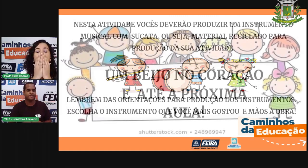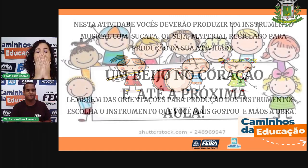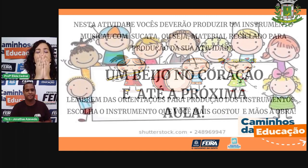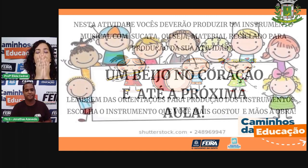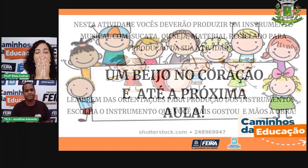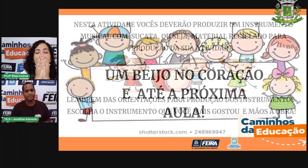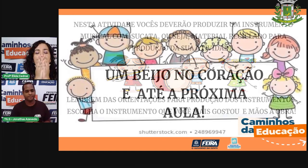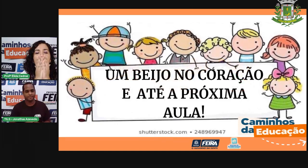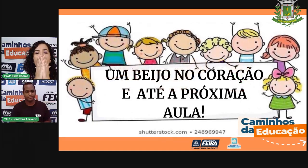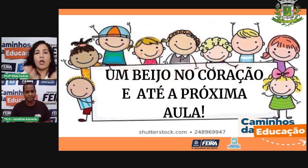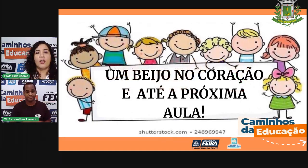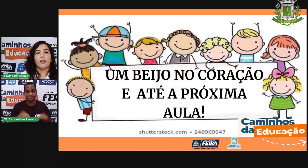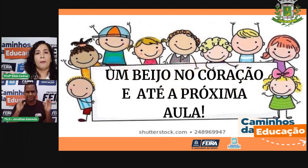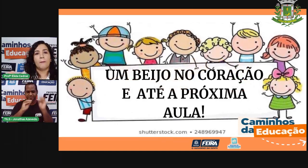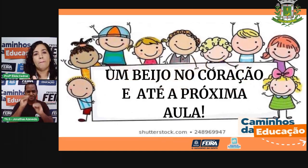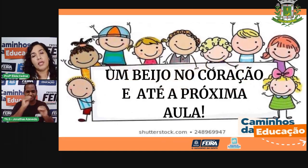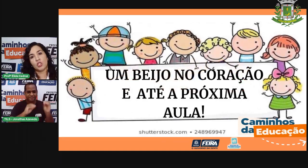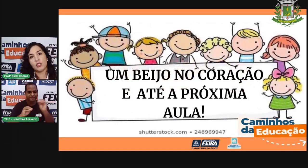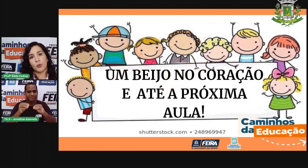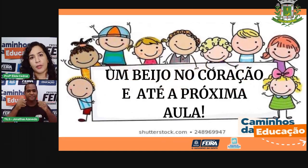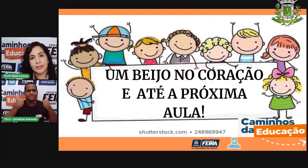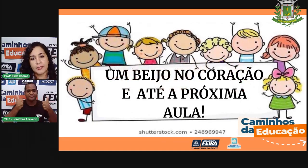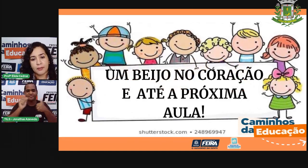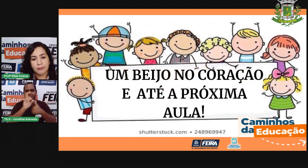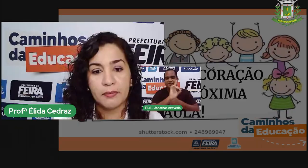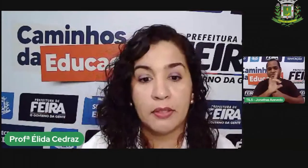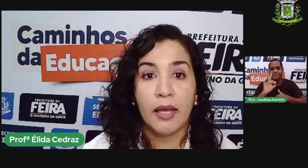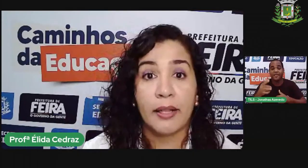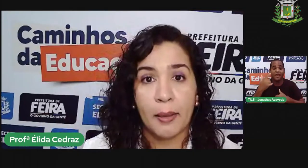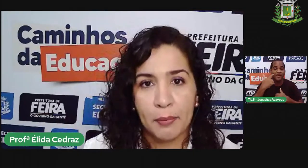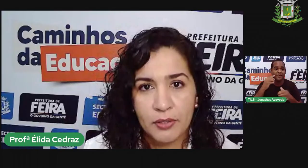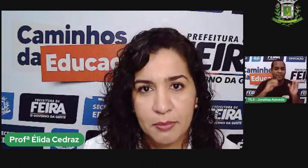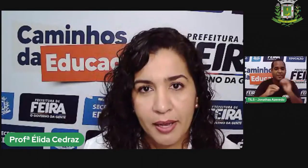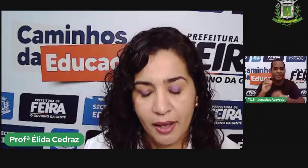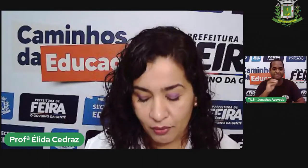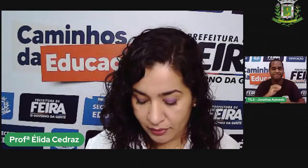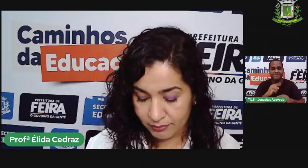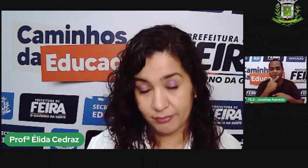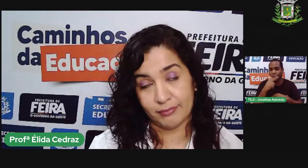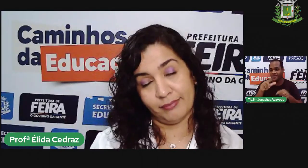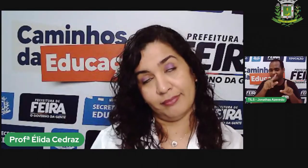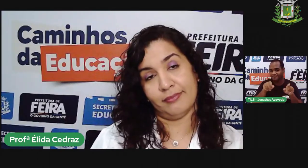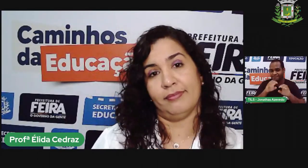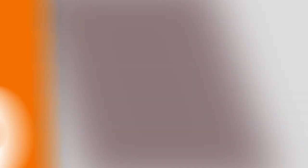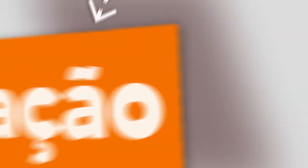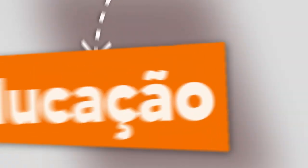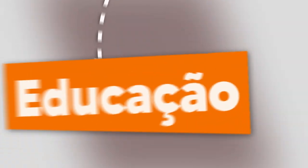Ó, um beijo no seu coração. Até a próxima aula.